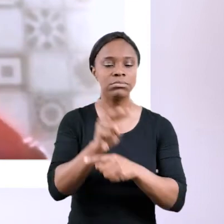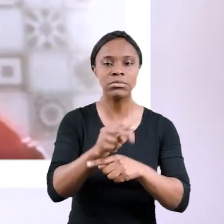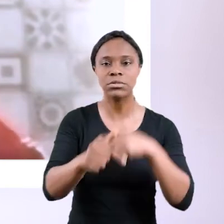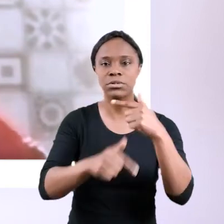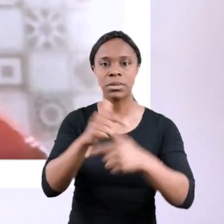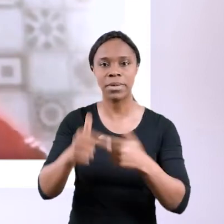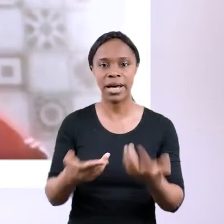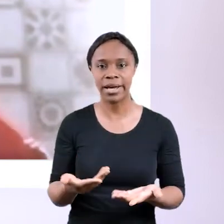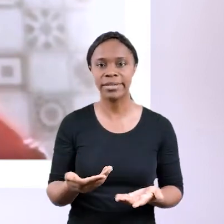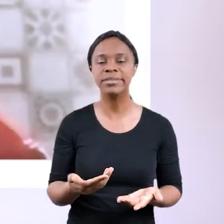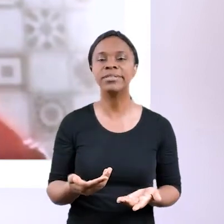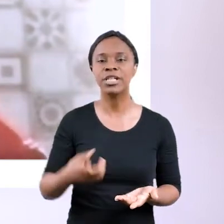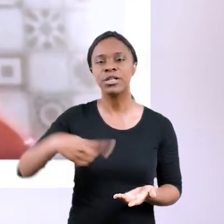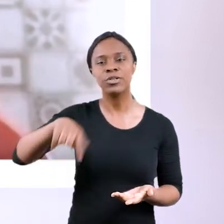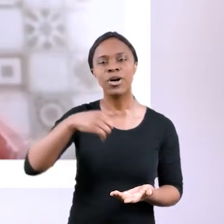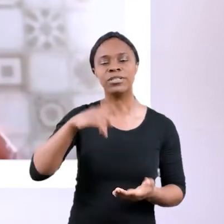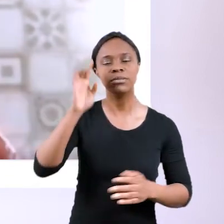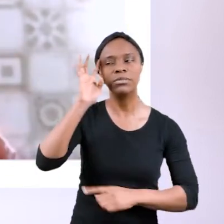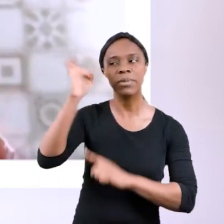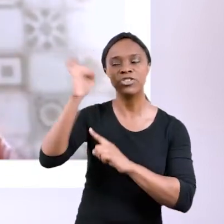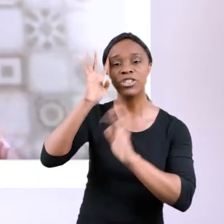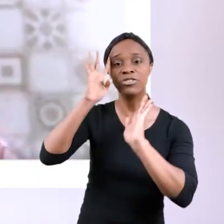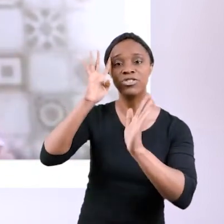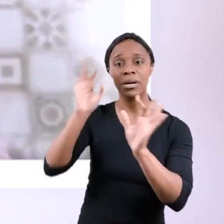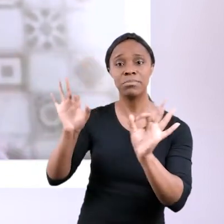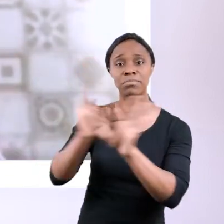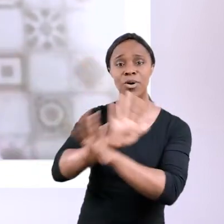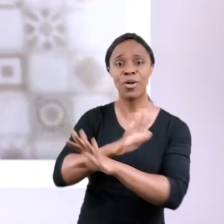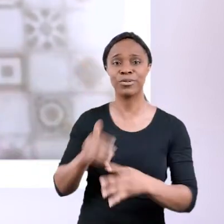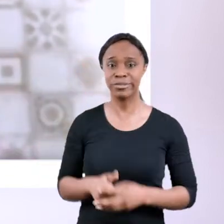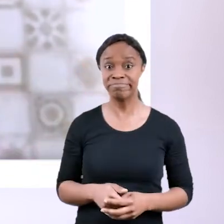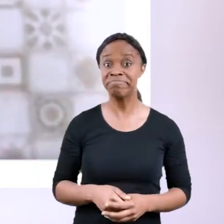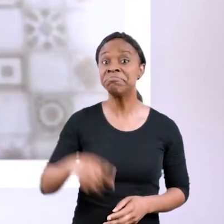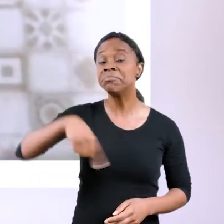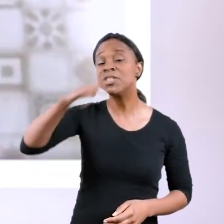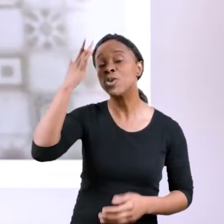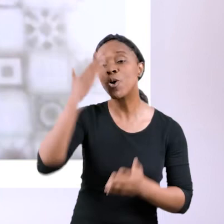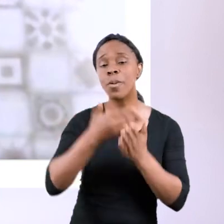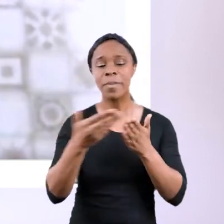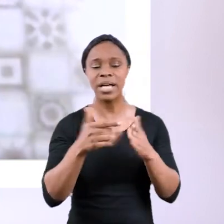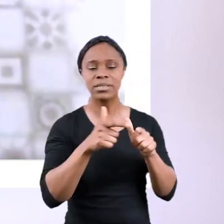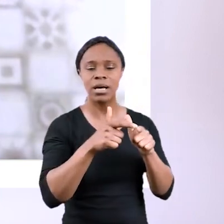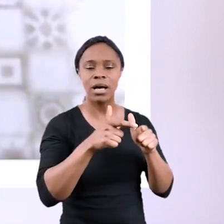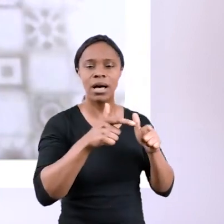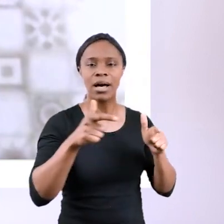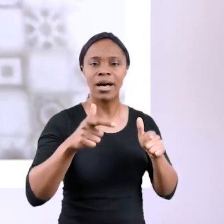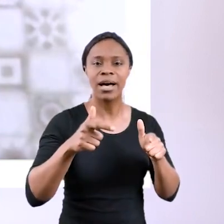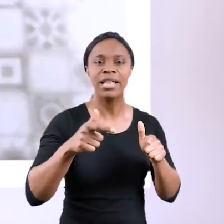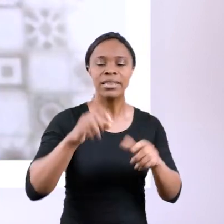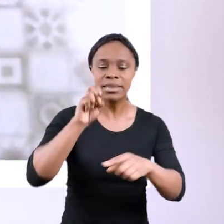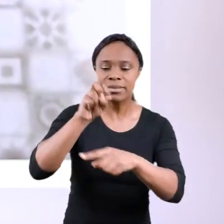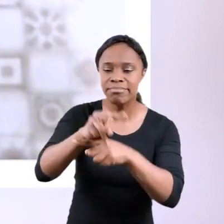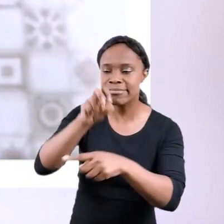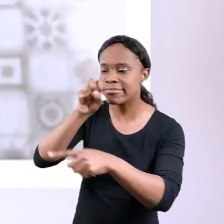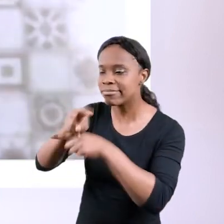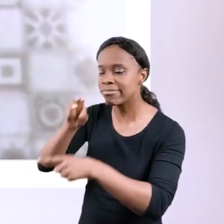conseguido romper com esse imaginário. Mesmo com o advento da ampliação do acesso de negros à universidade,